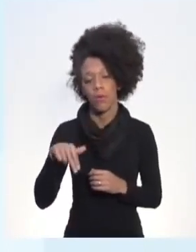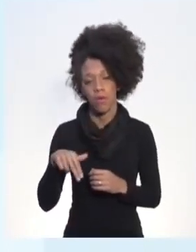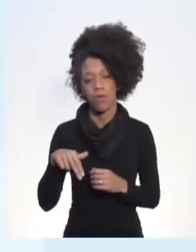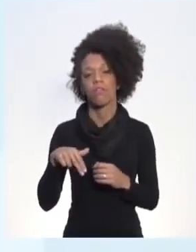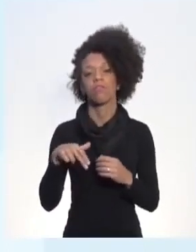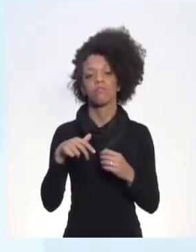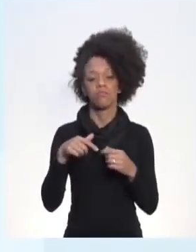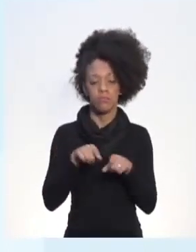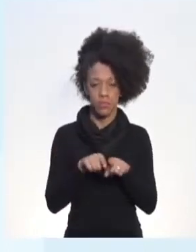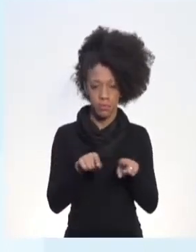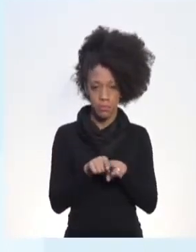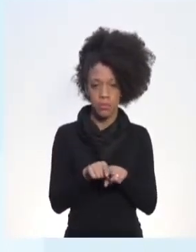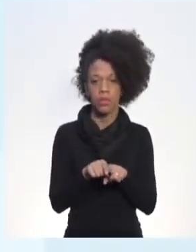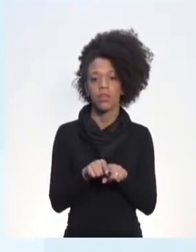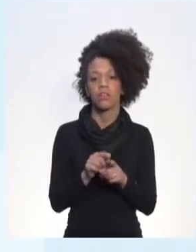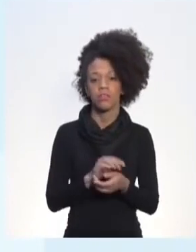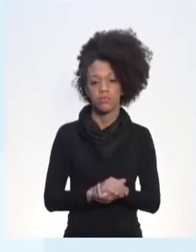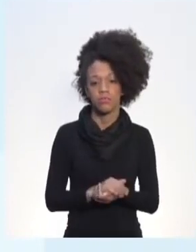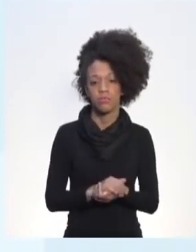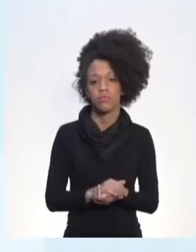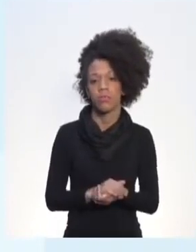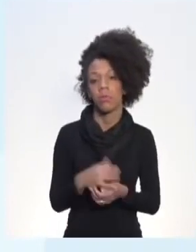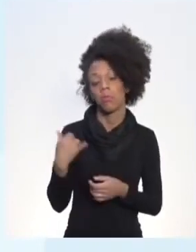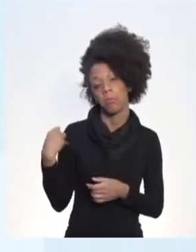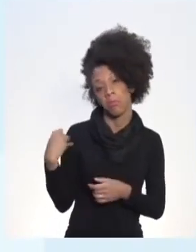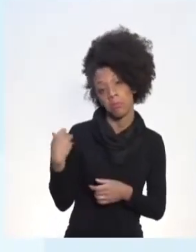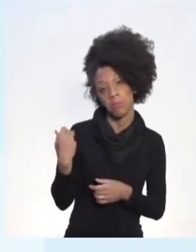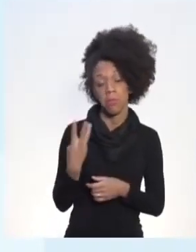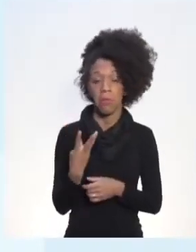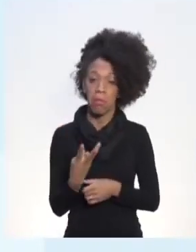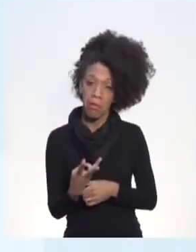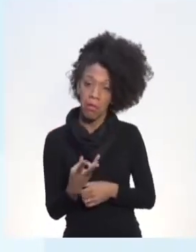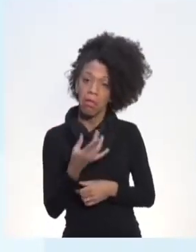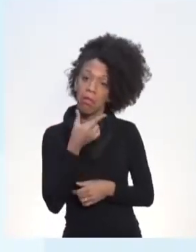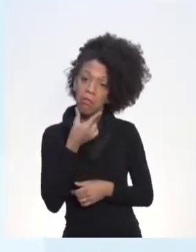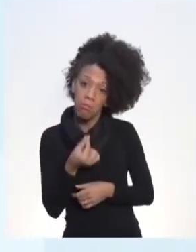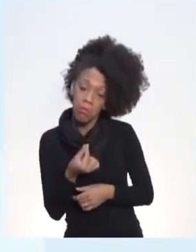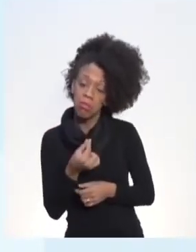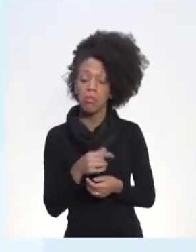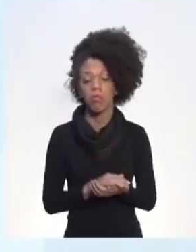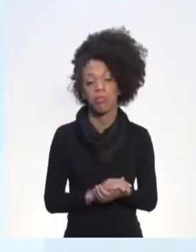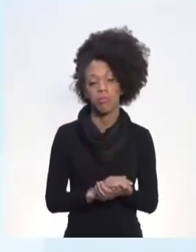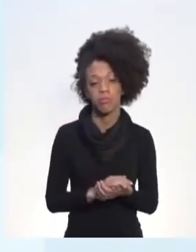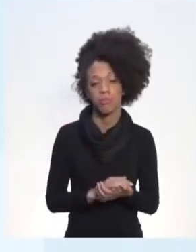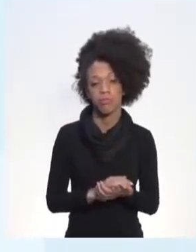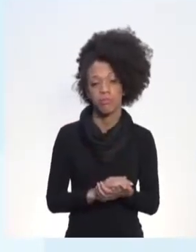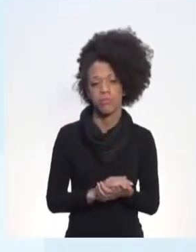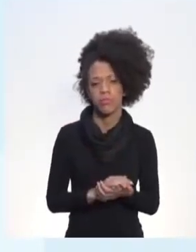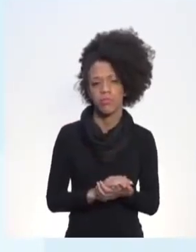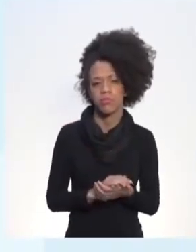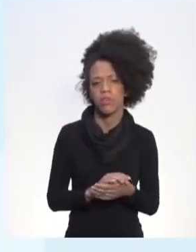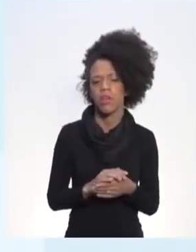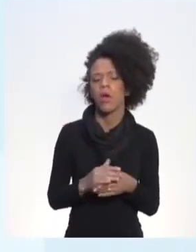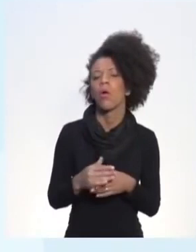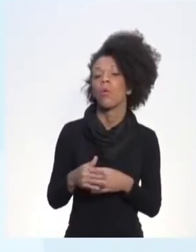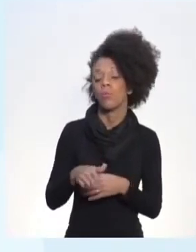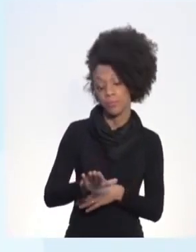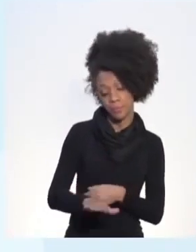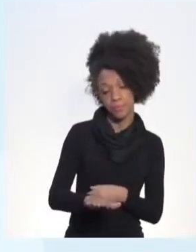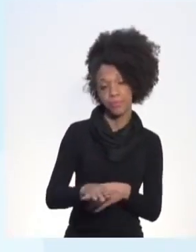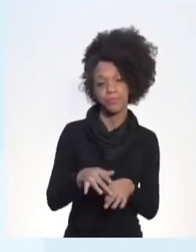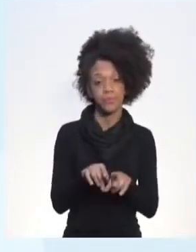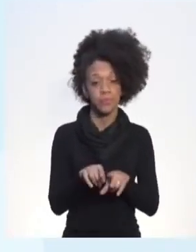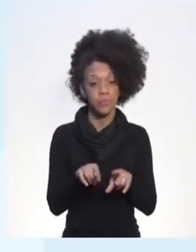anos. Aí o outro colocou um menino de 3 anos. Tá, Yasmin, ok. uma criança. Alguém colocou uma criança.